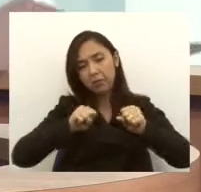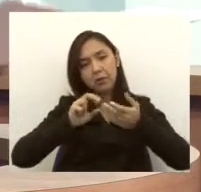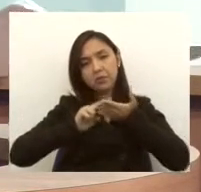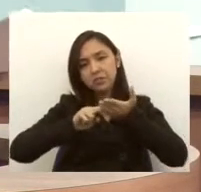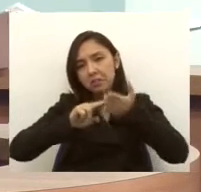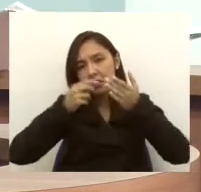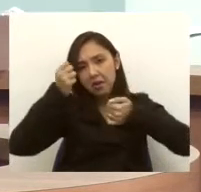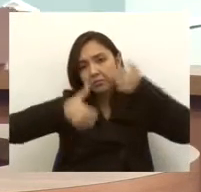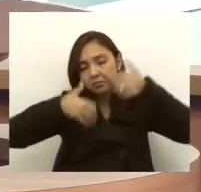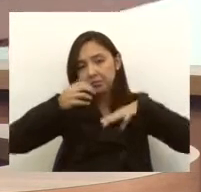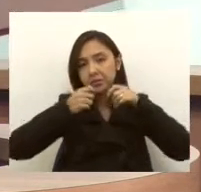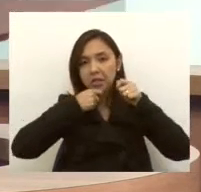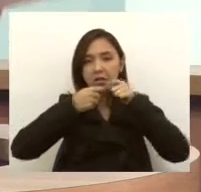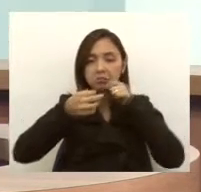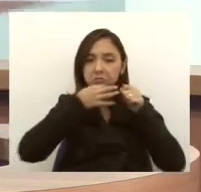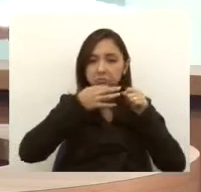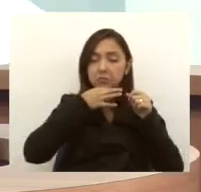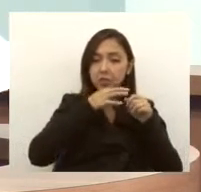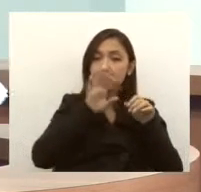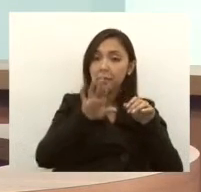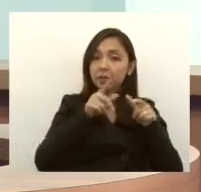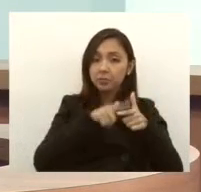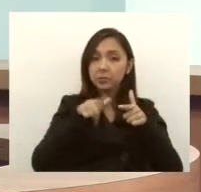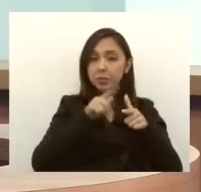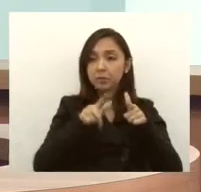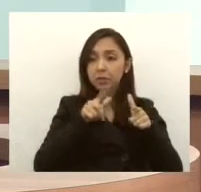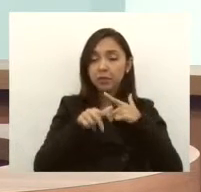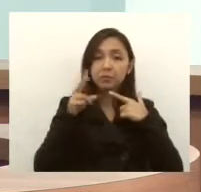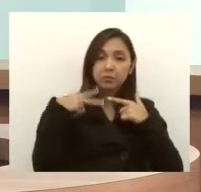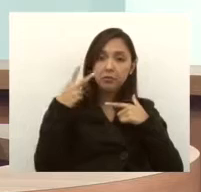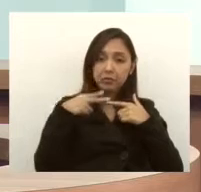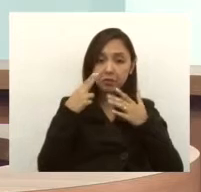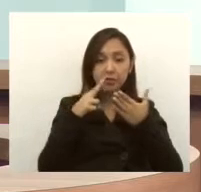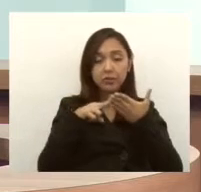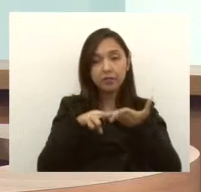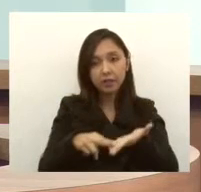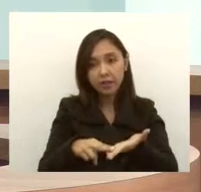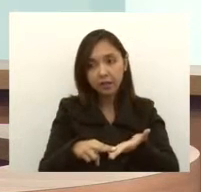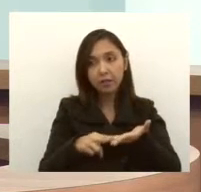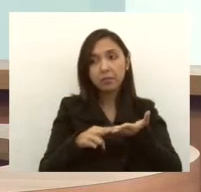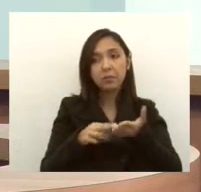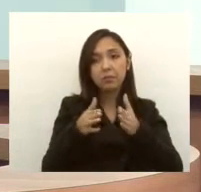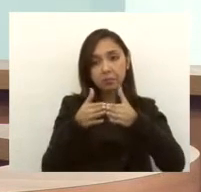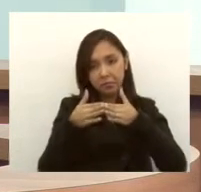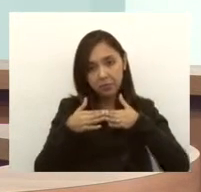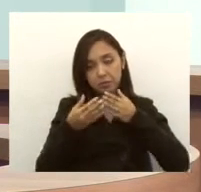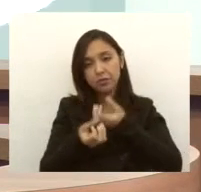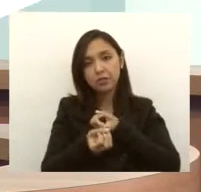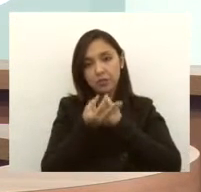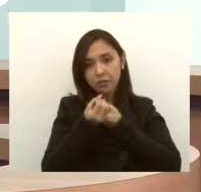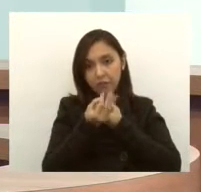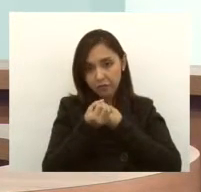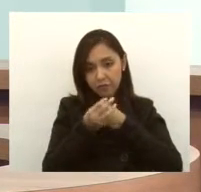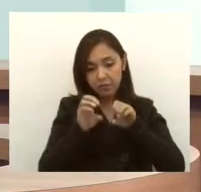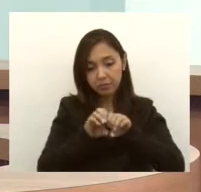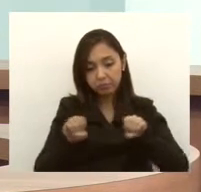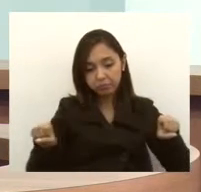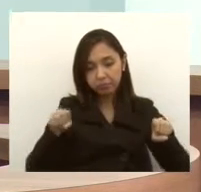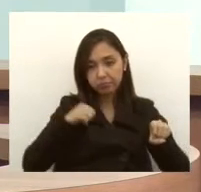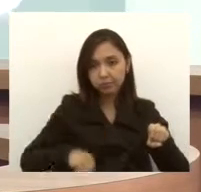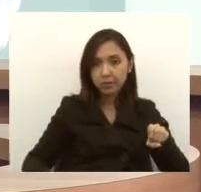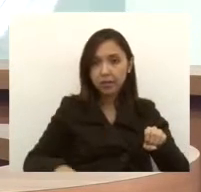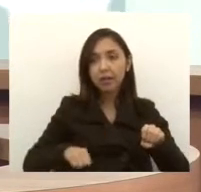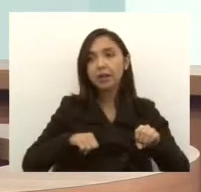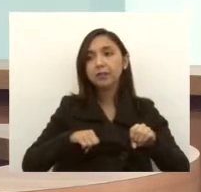que ele bem entender, mas o grande problema é que o vereador vai encaminhar um pedido de informação de rede de esgoto